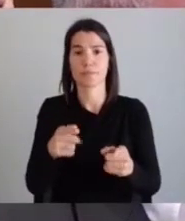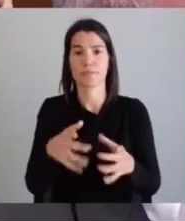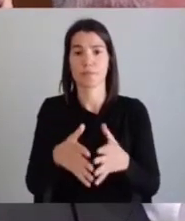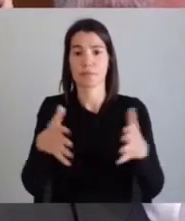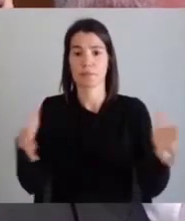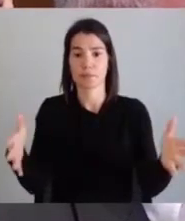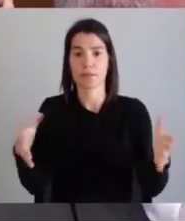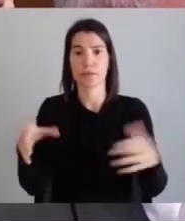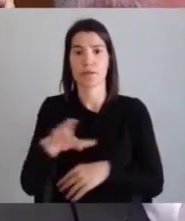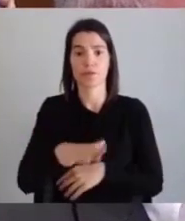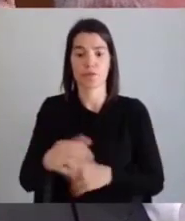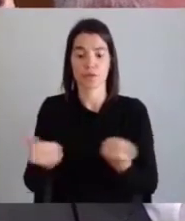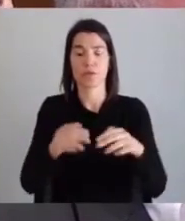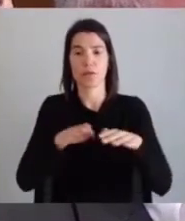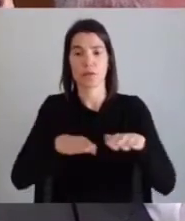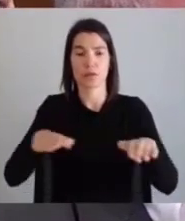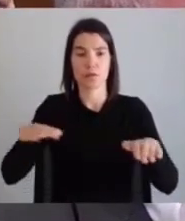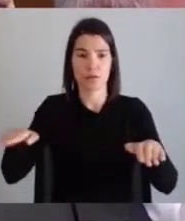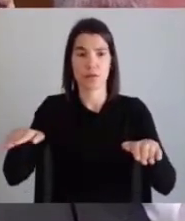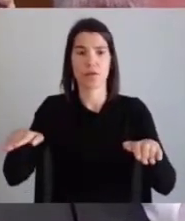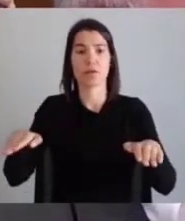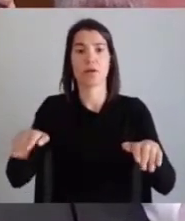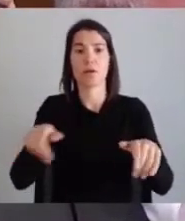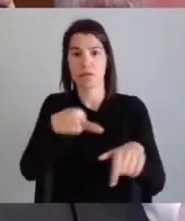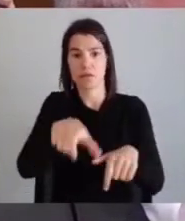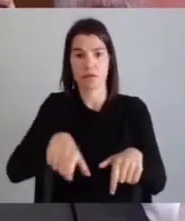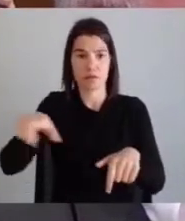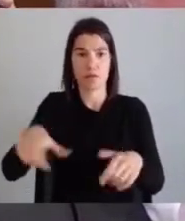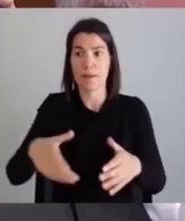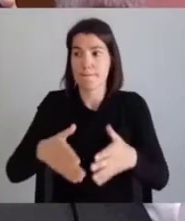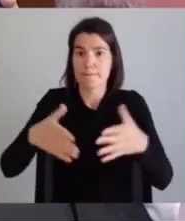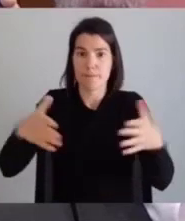de estacionamento limitado, com um aumento de